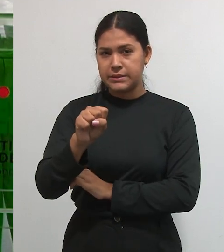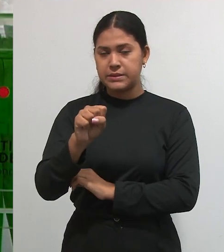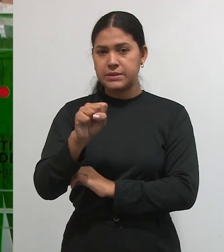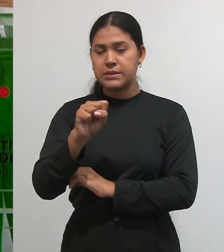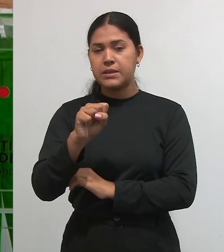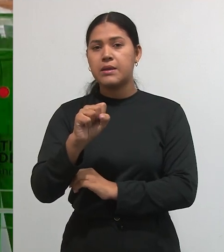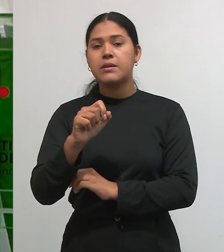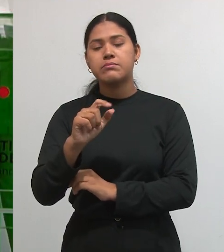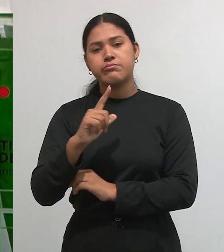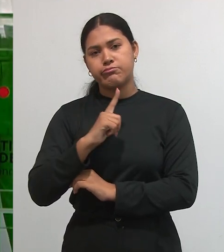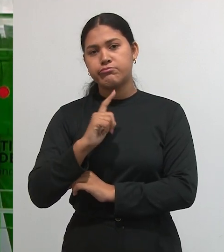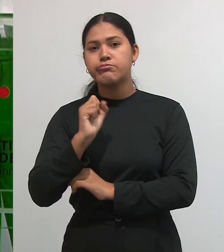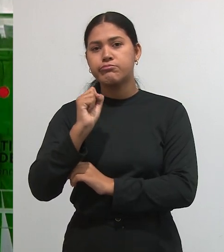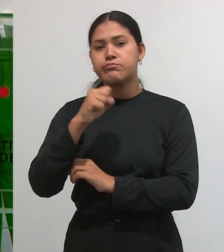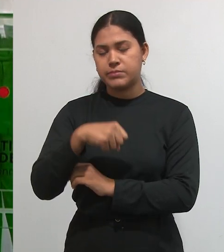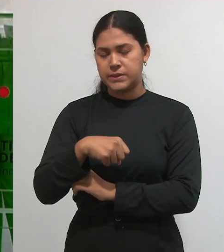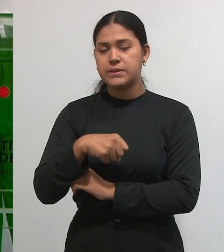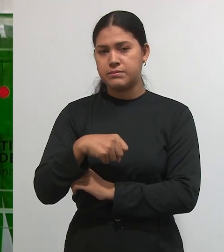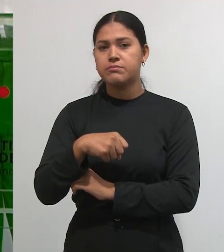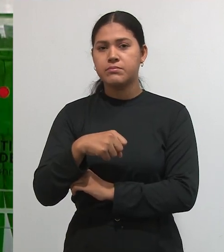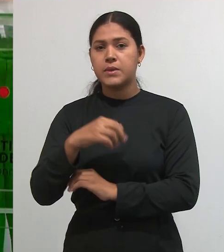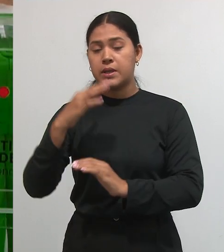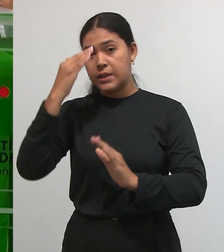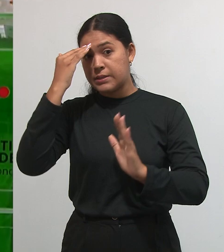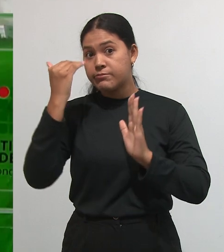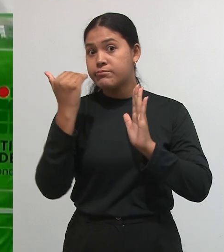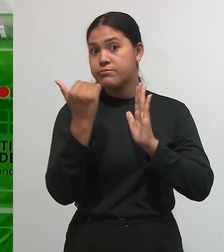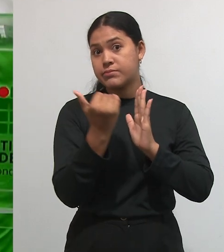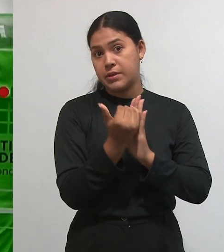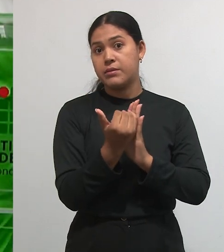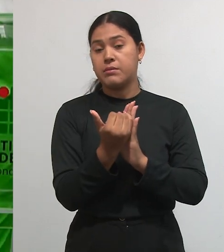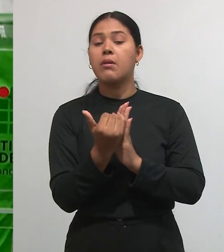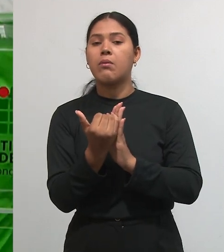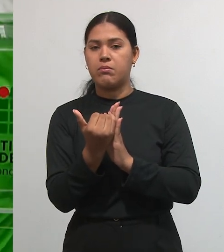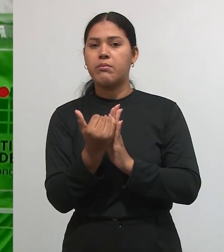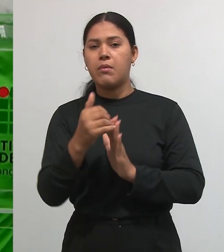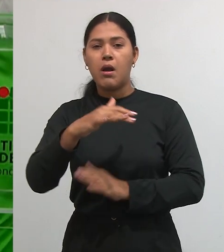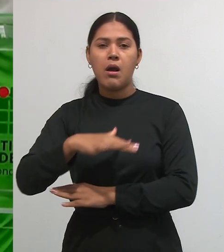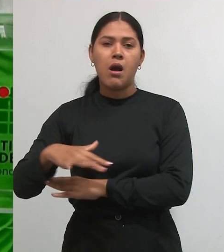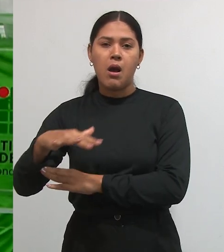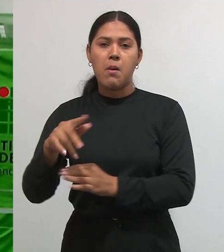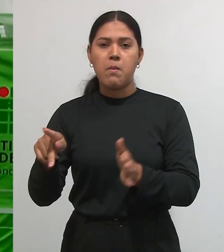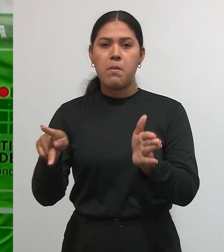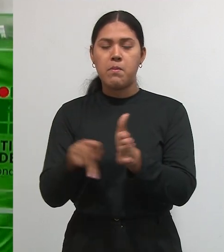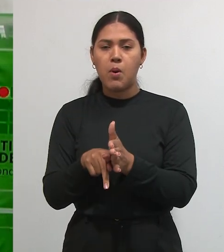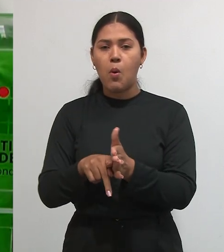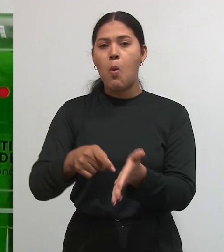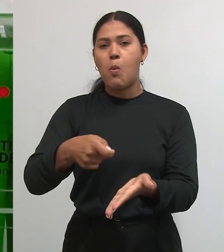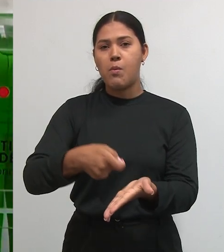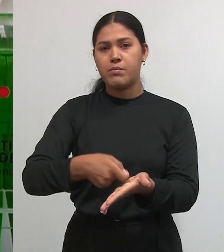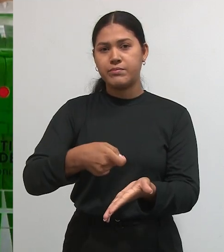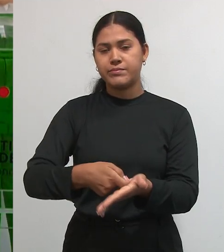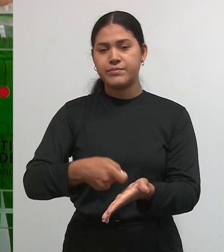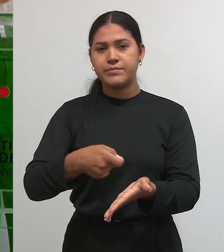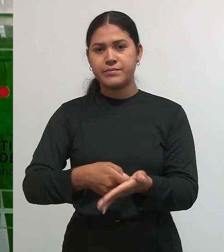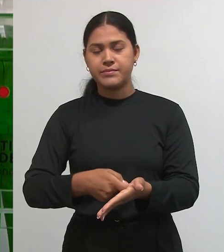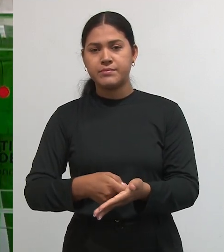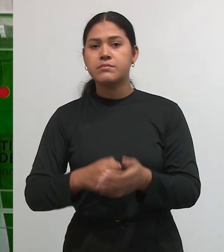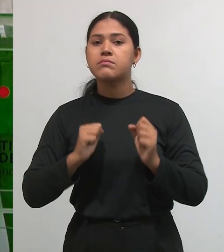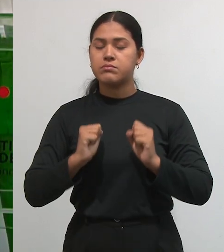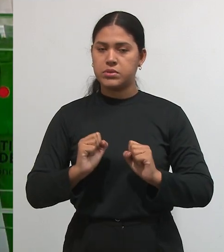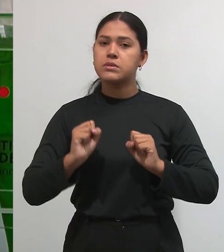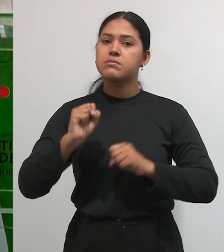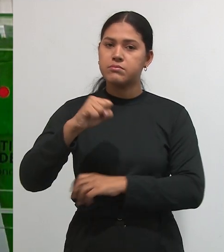serviços sociais autônomos, eles devem responder, né? São ali o campo de aplicação obrigatório,